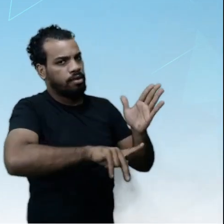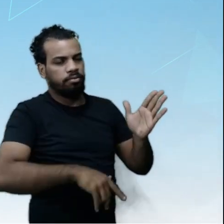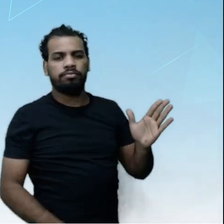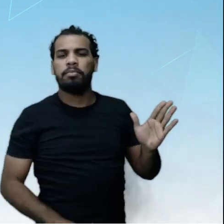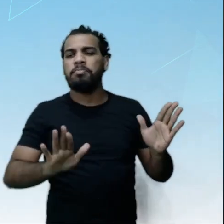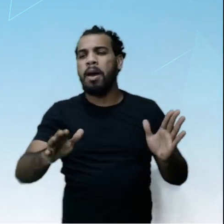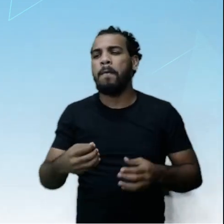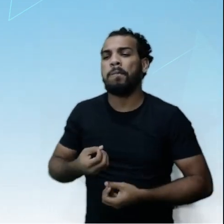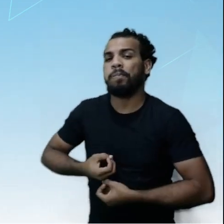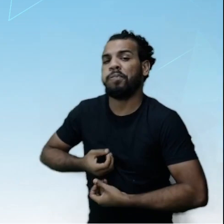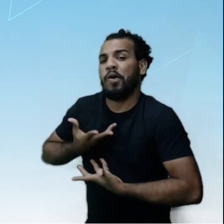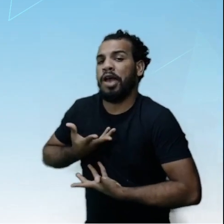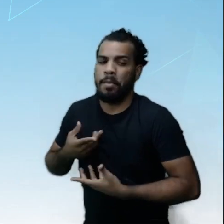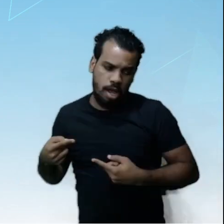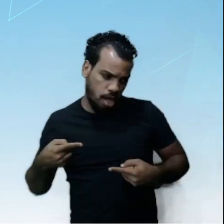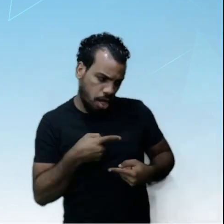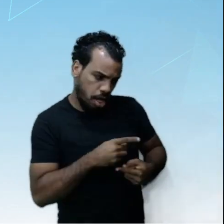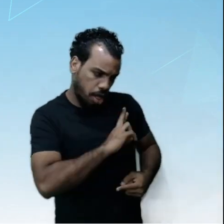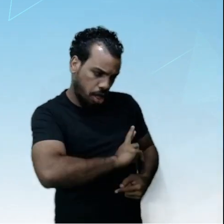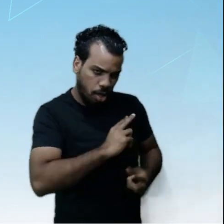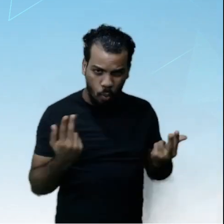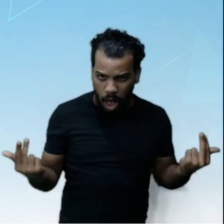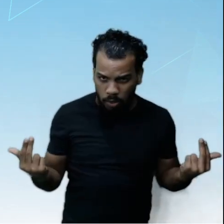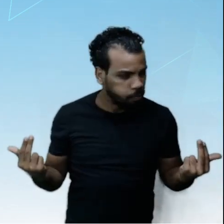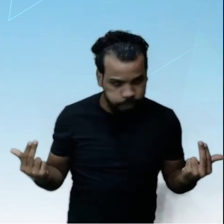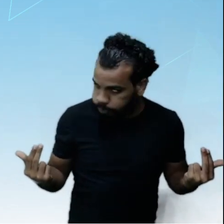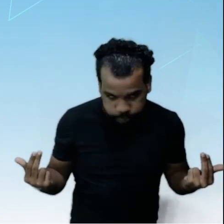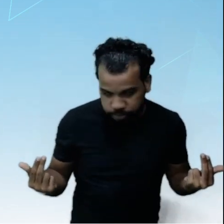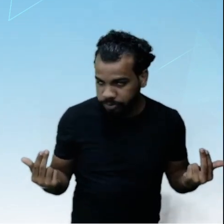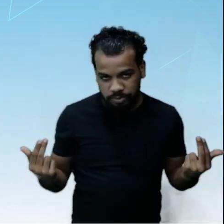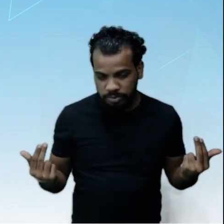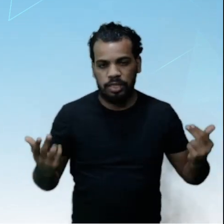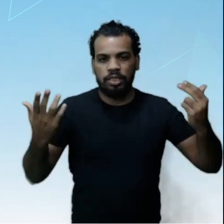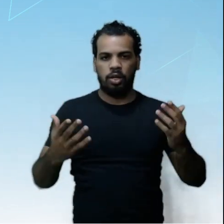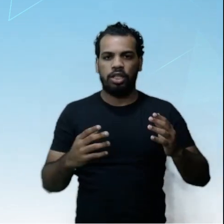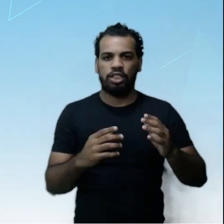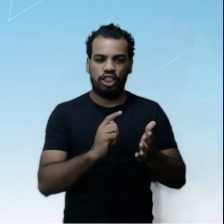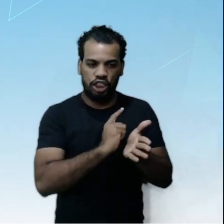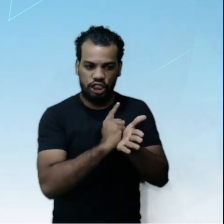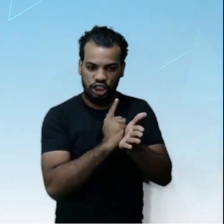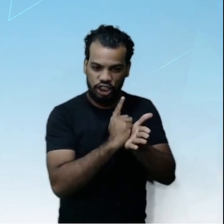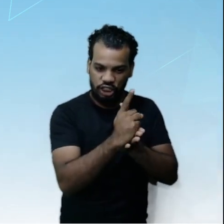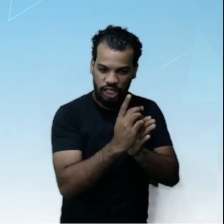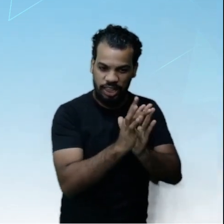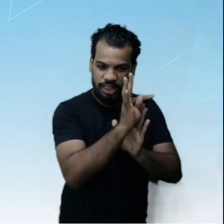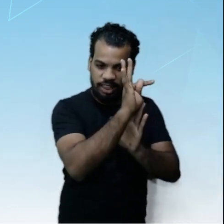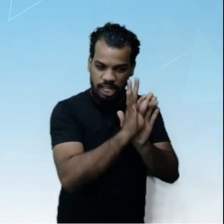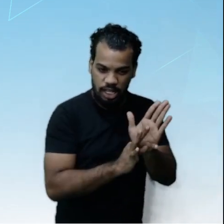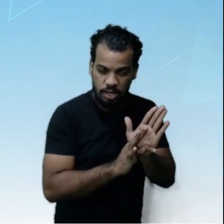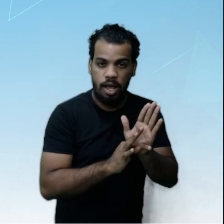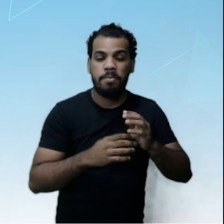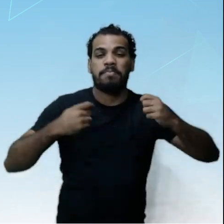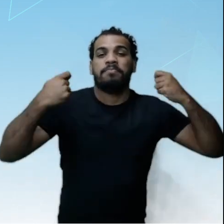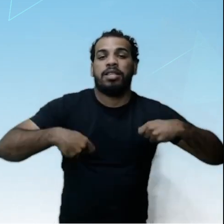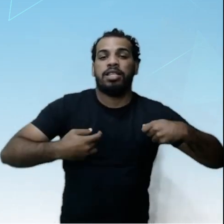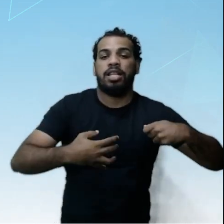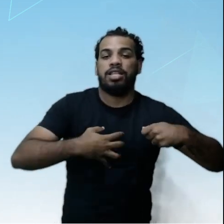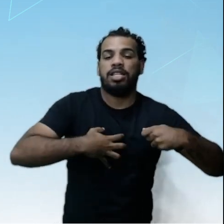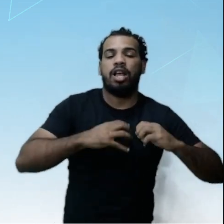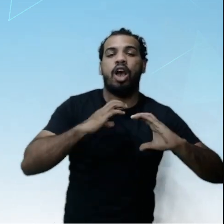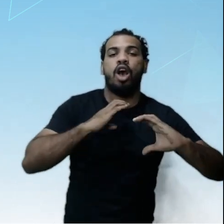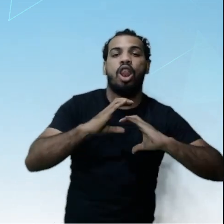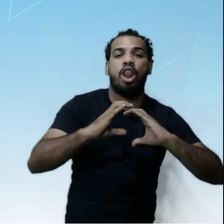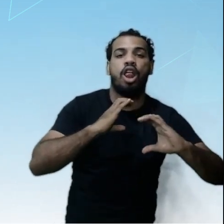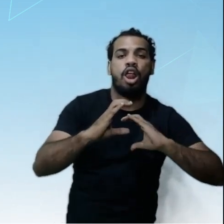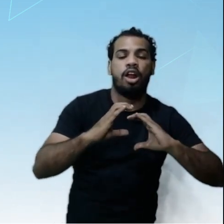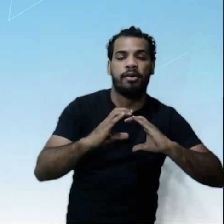recado. Então, veja só, gênero textual surge da necessidade comunicativa e ele tem